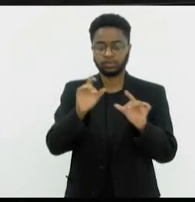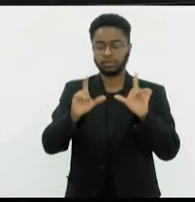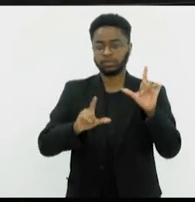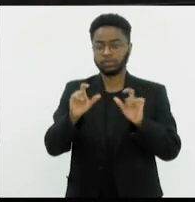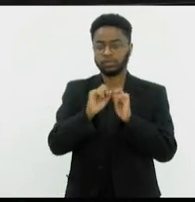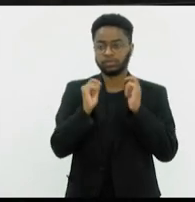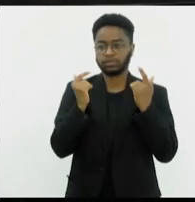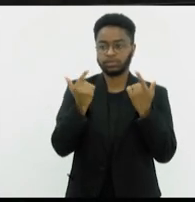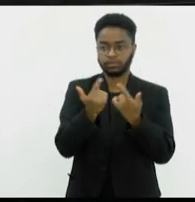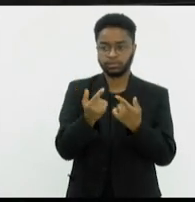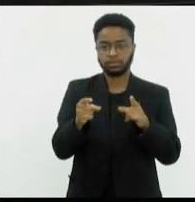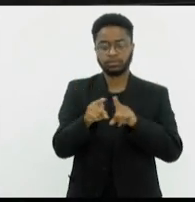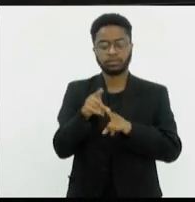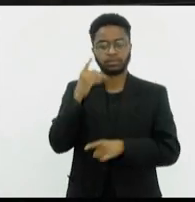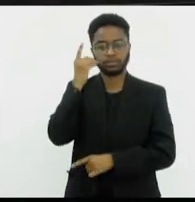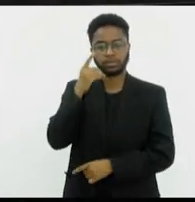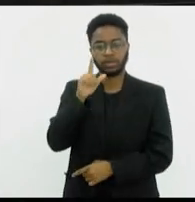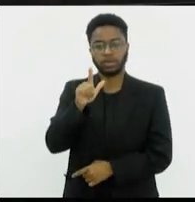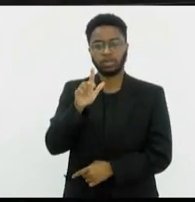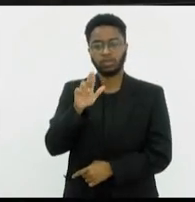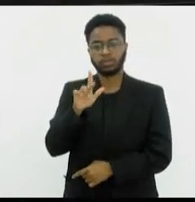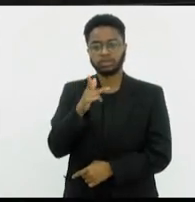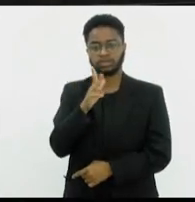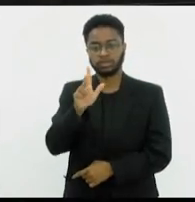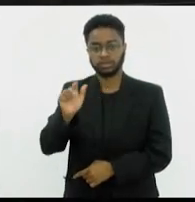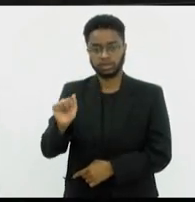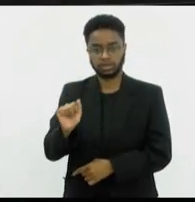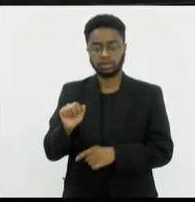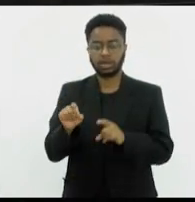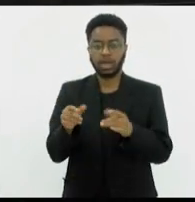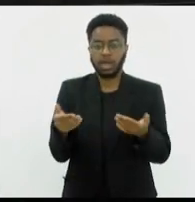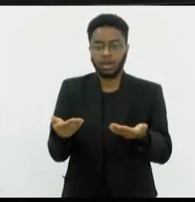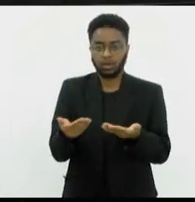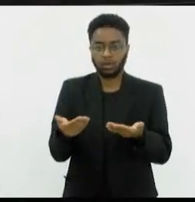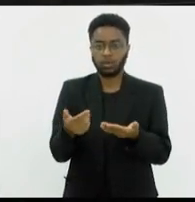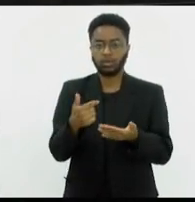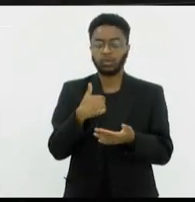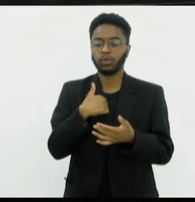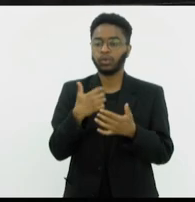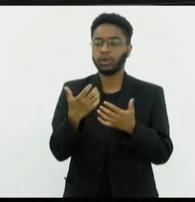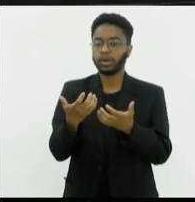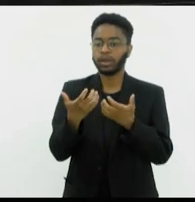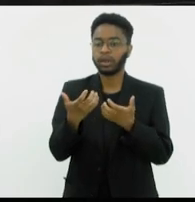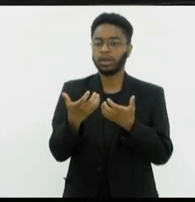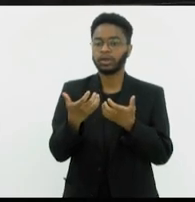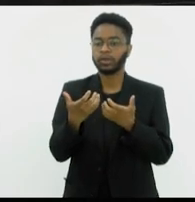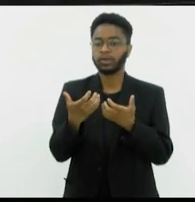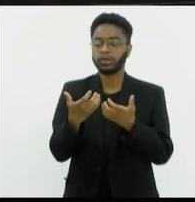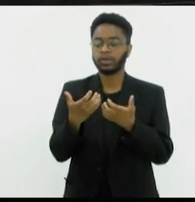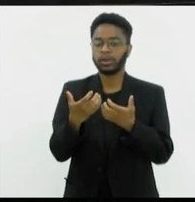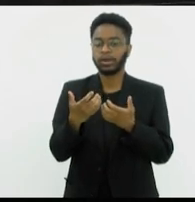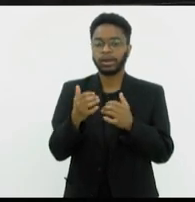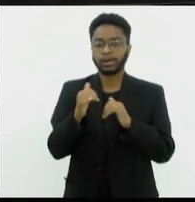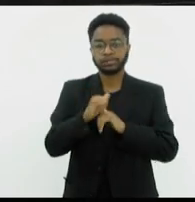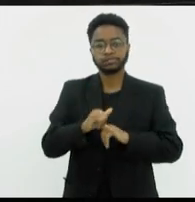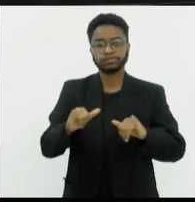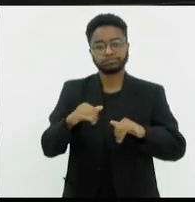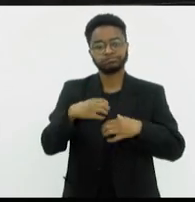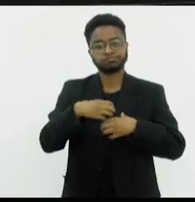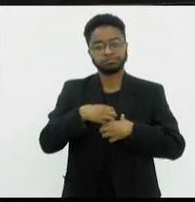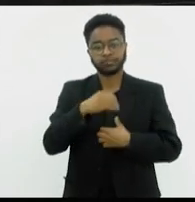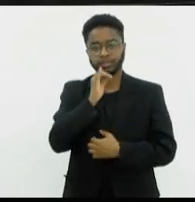Alerge, nobre deputada Lucinha, inicialmente queria aqui prestar meus sentimentos aos amigos e familiares